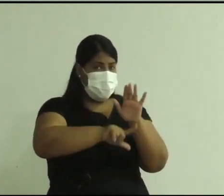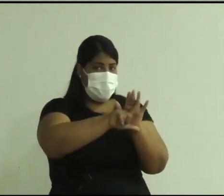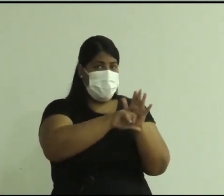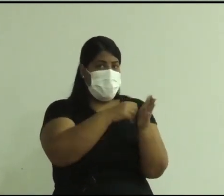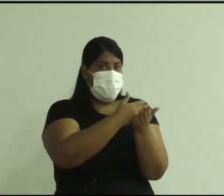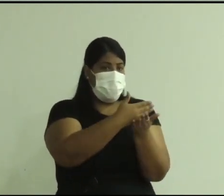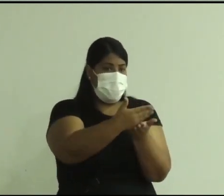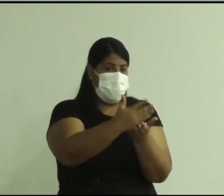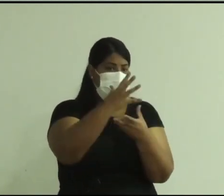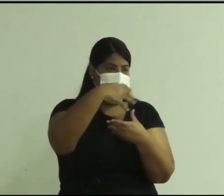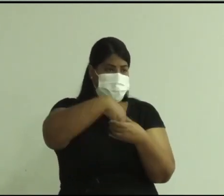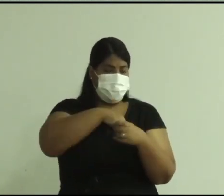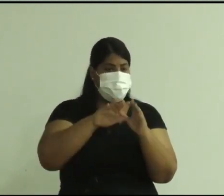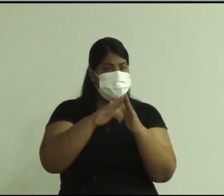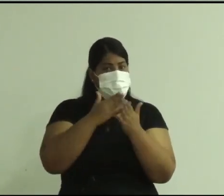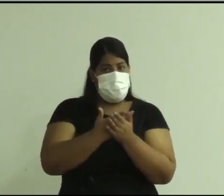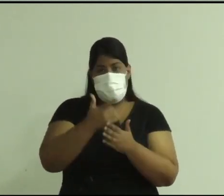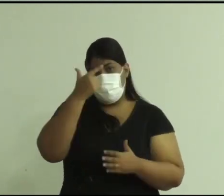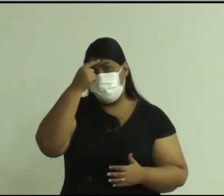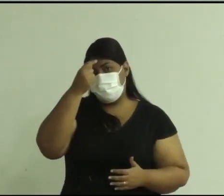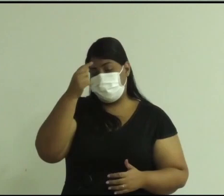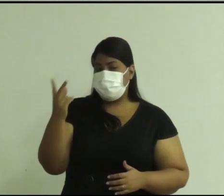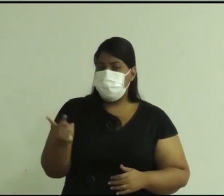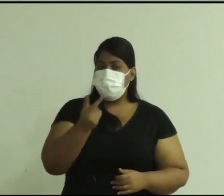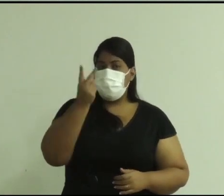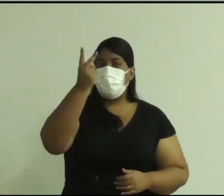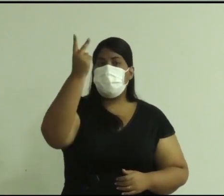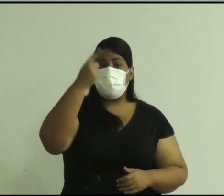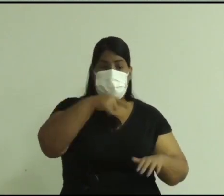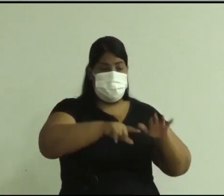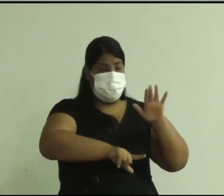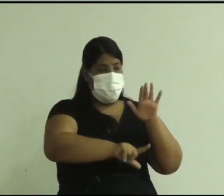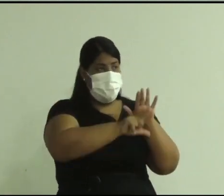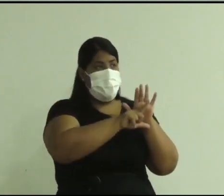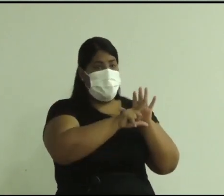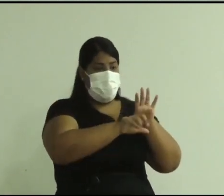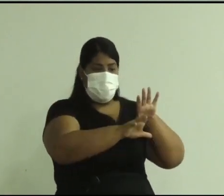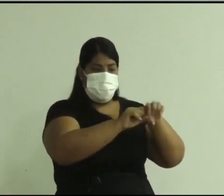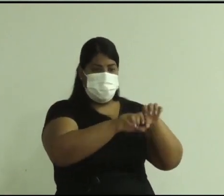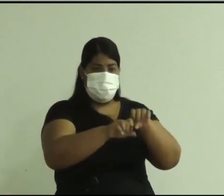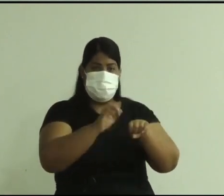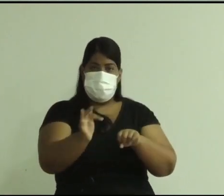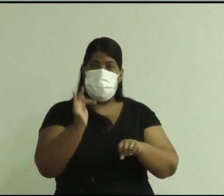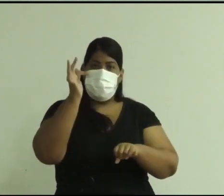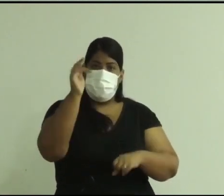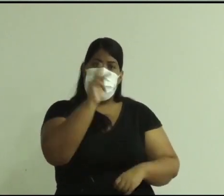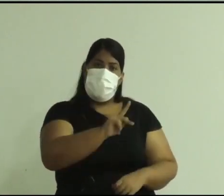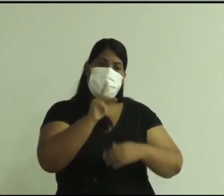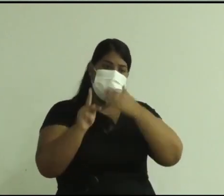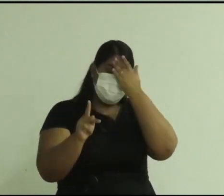nas escolas, as faculdades valorizando essa legislação e formando os seus futuros